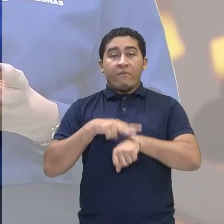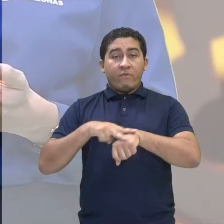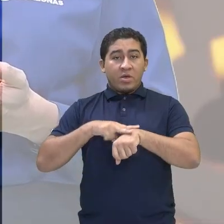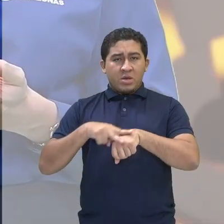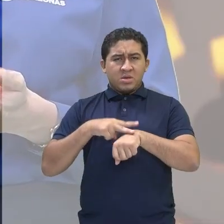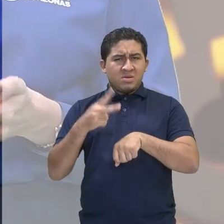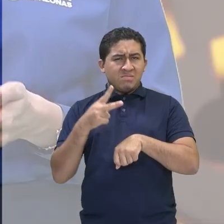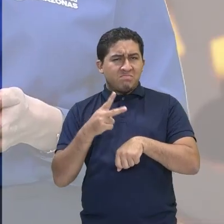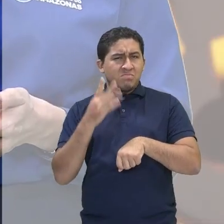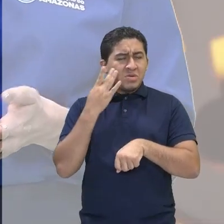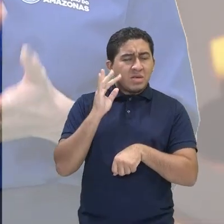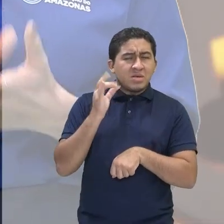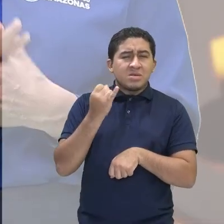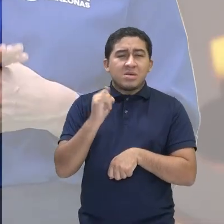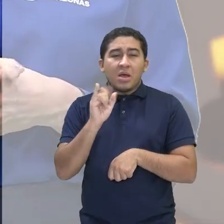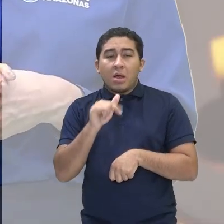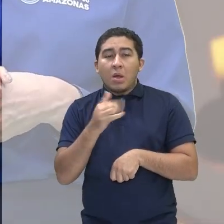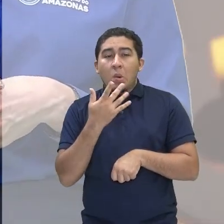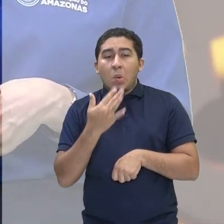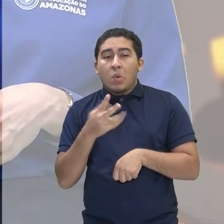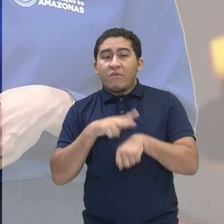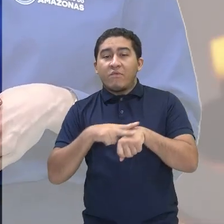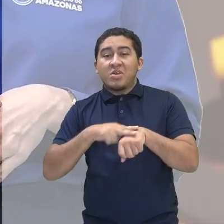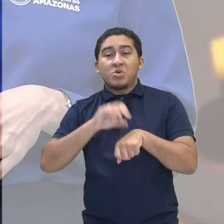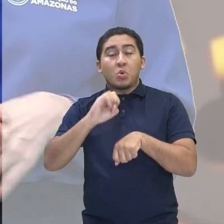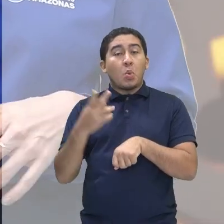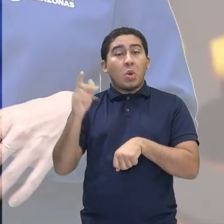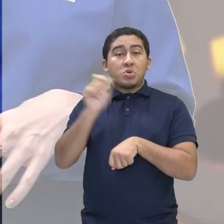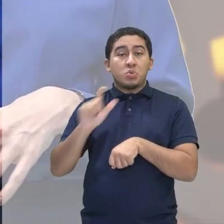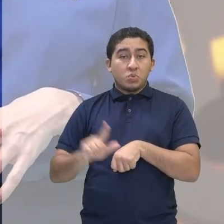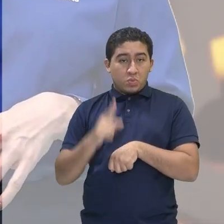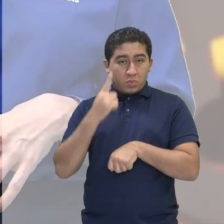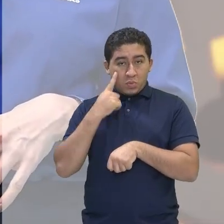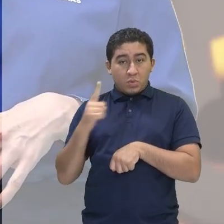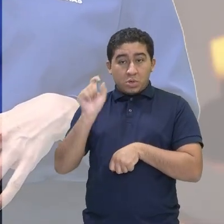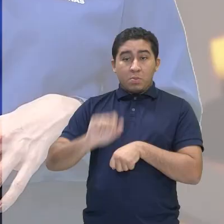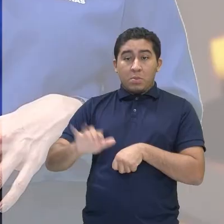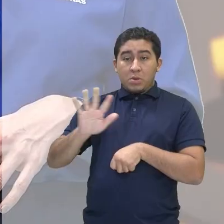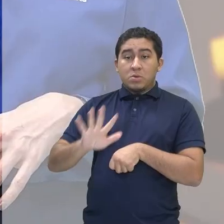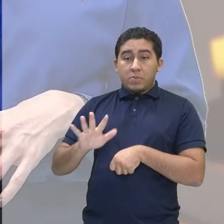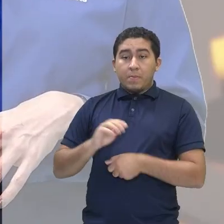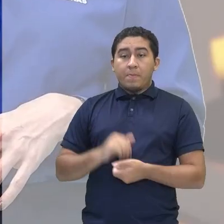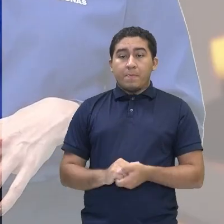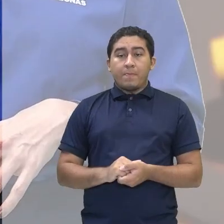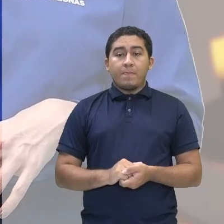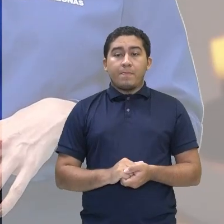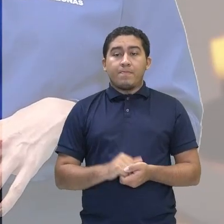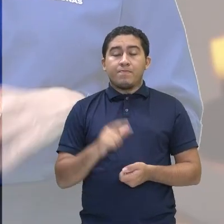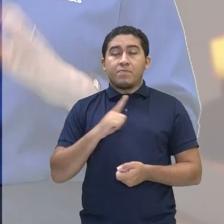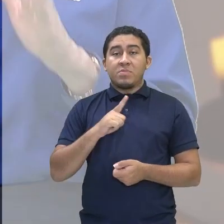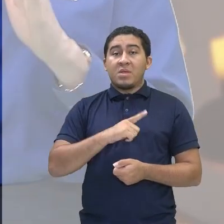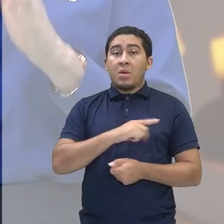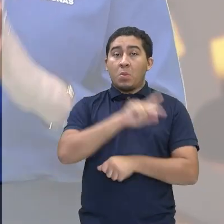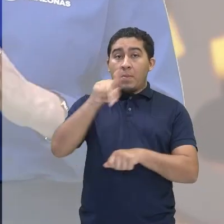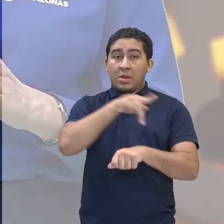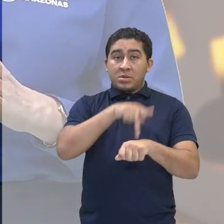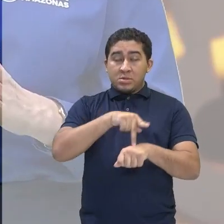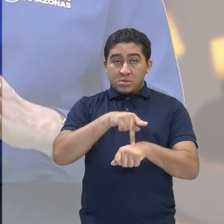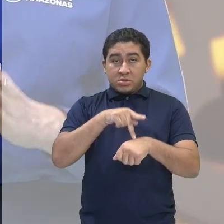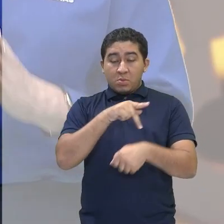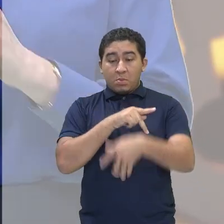é verde ou é azul, enfim, verde ou azul aí para vocês. Nós temos o limite teórico. Então,